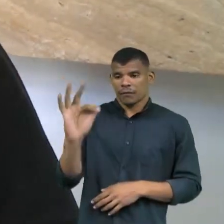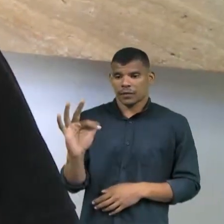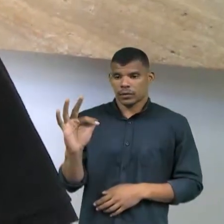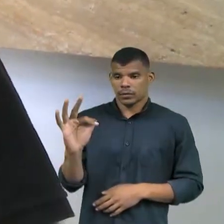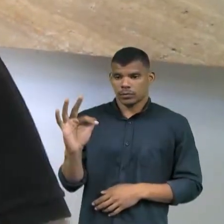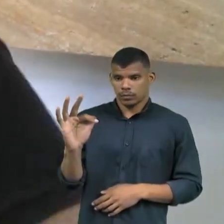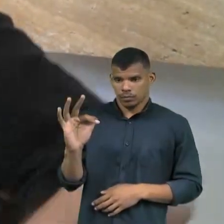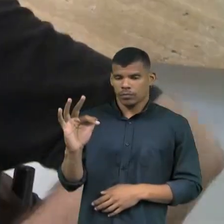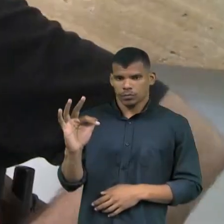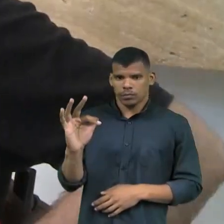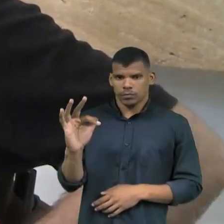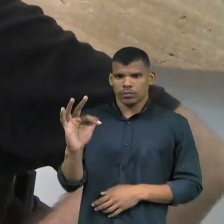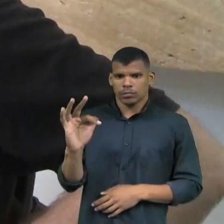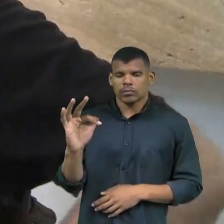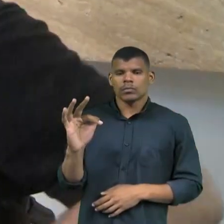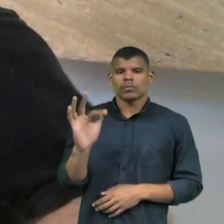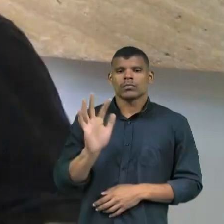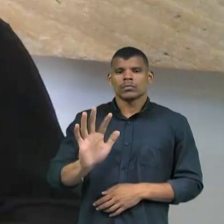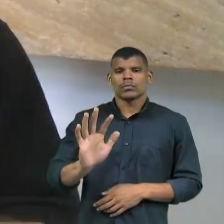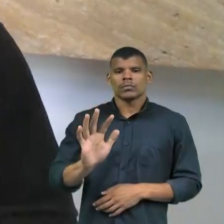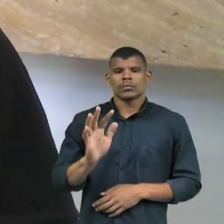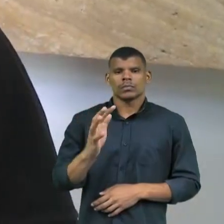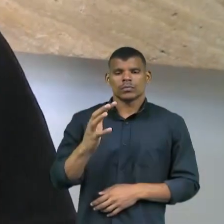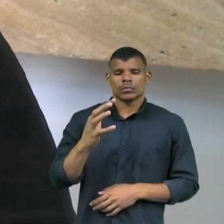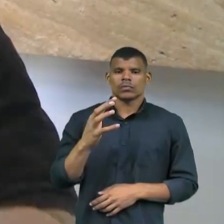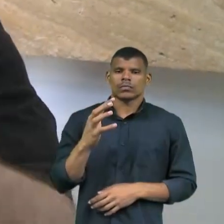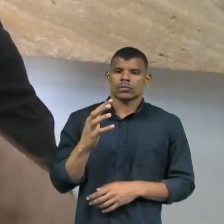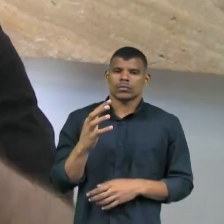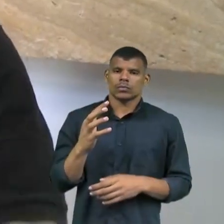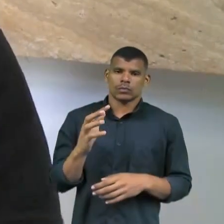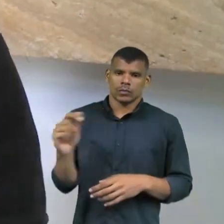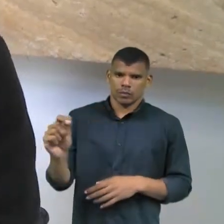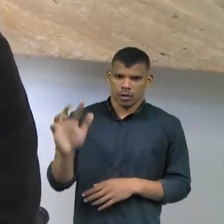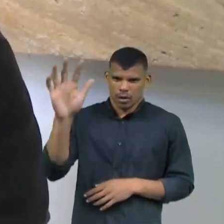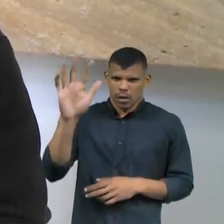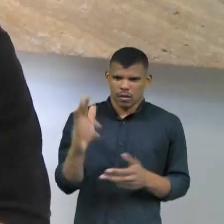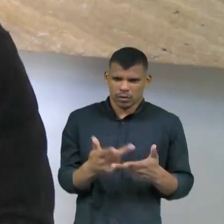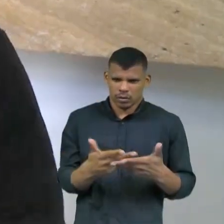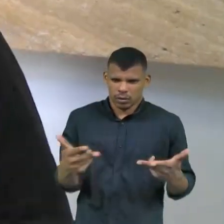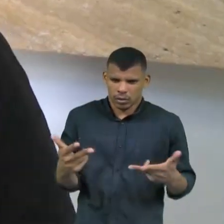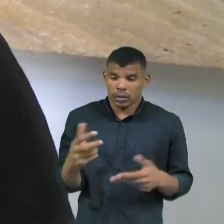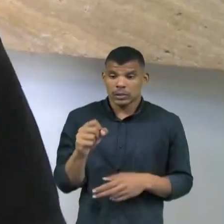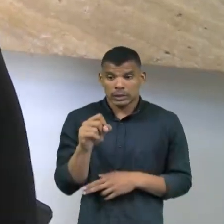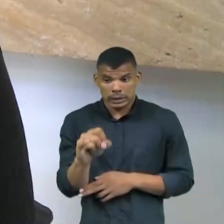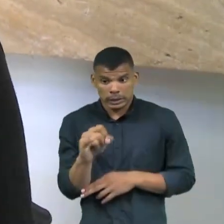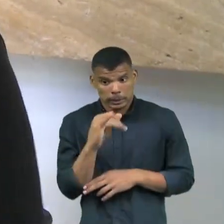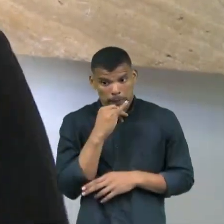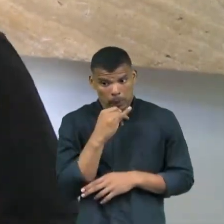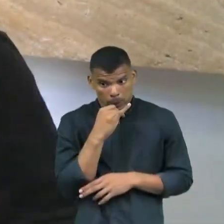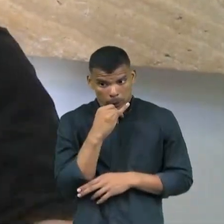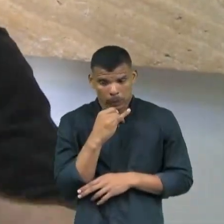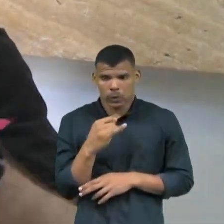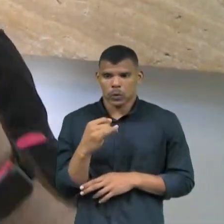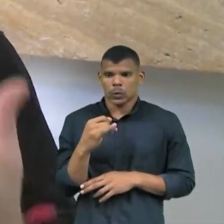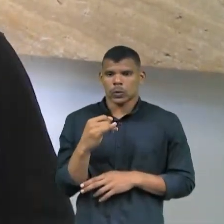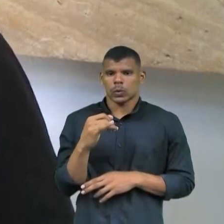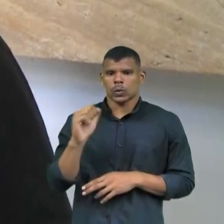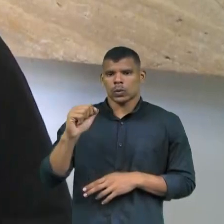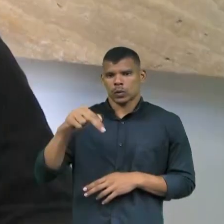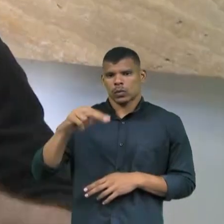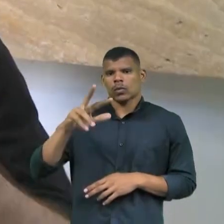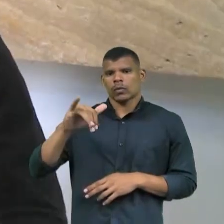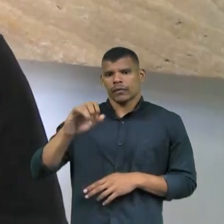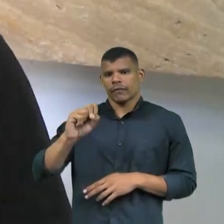medicamentos de alto custo, né? E essa decisão ela deixa de forma clara que quando você tem já por parte da Anvisa, enfim, da